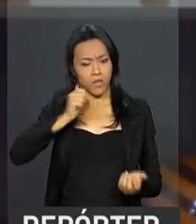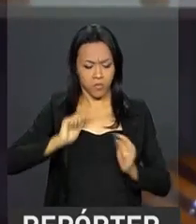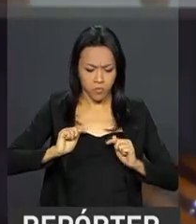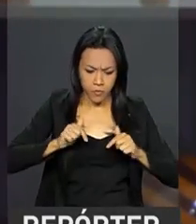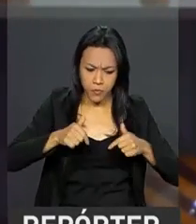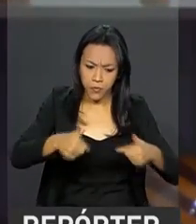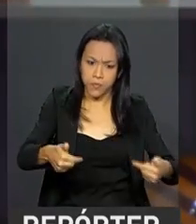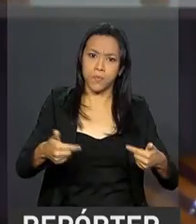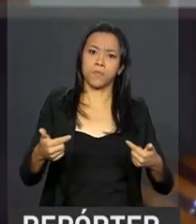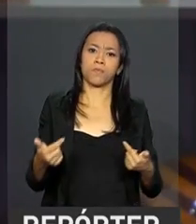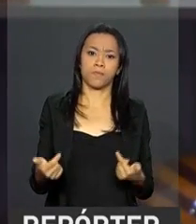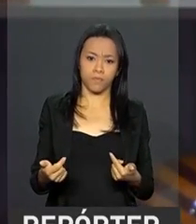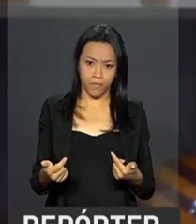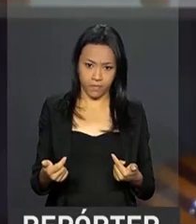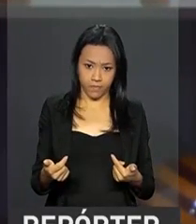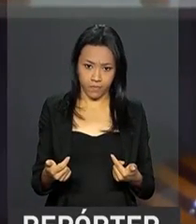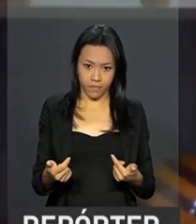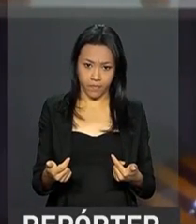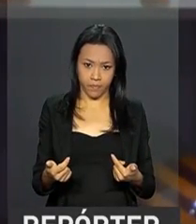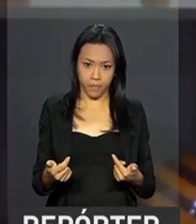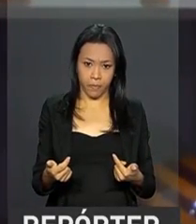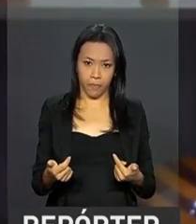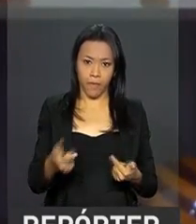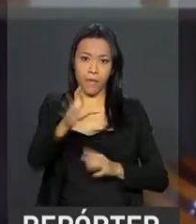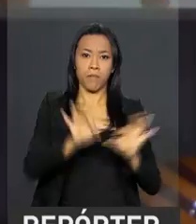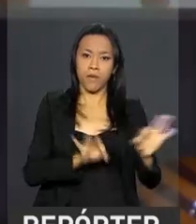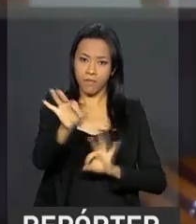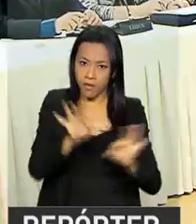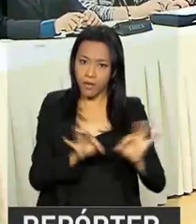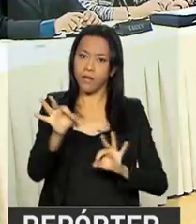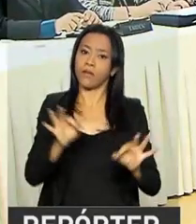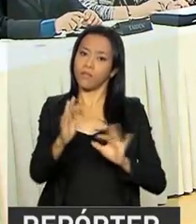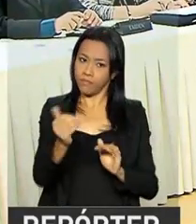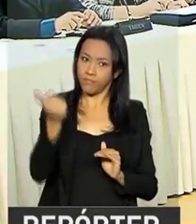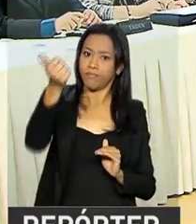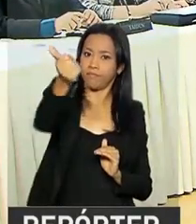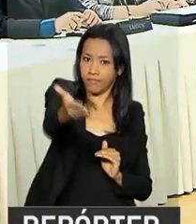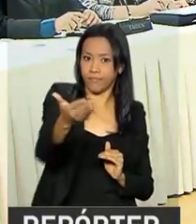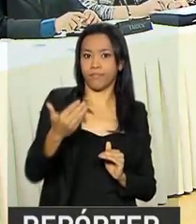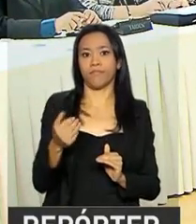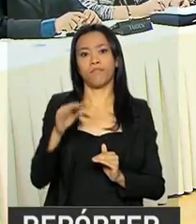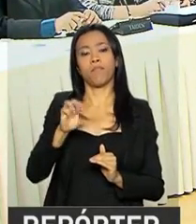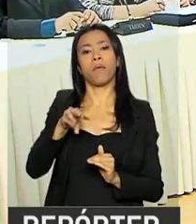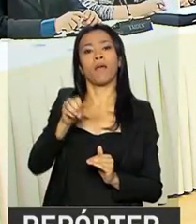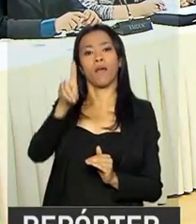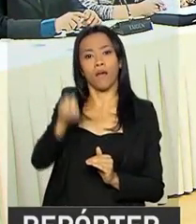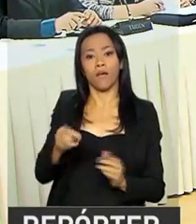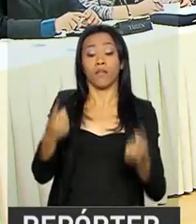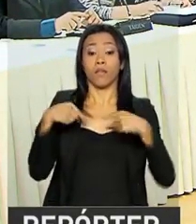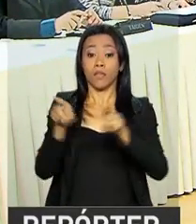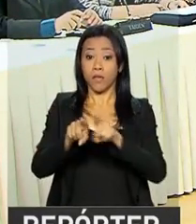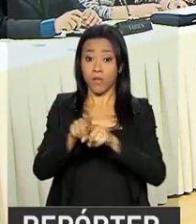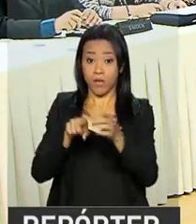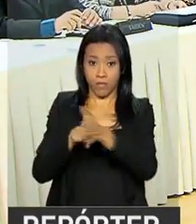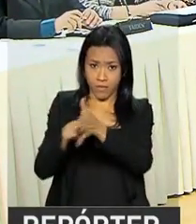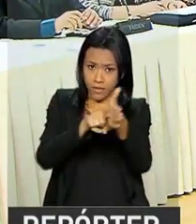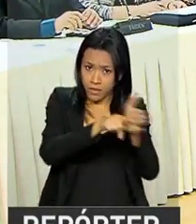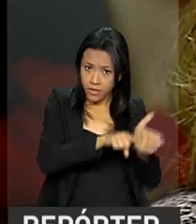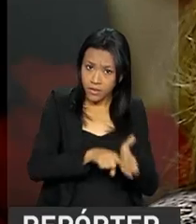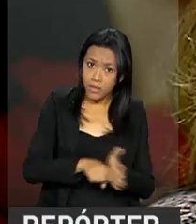estamos mais Preparadas para enfrentar o mercado a pesquisa revelou também que as mulheres V no